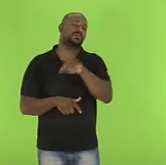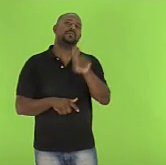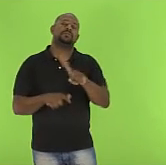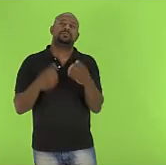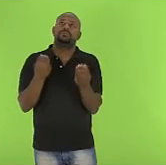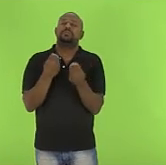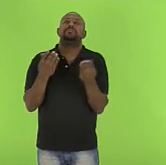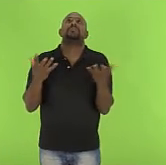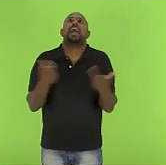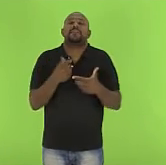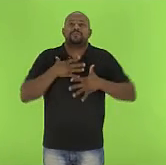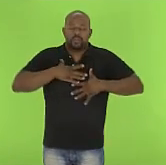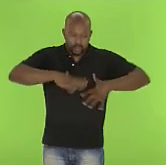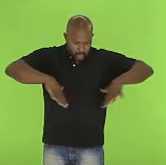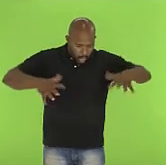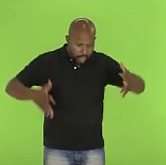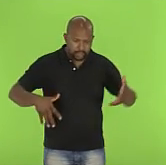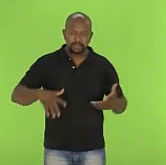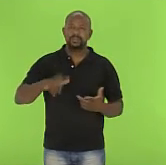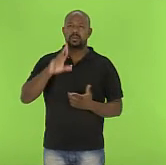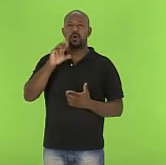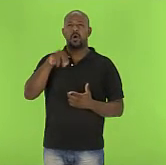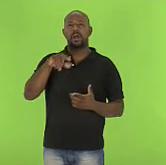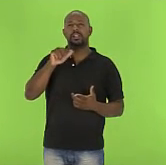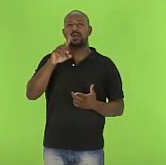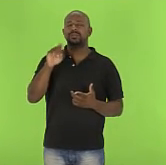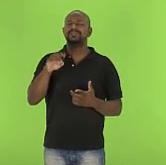não teria esse figurino maravilhoso do Ronald